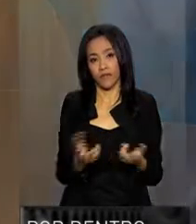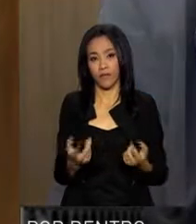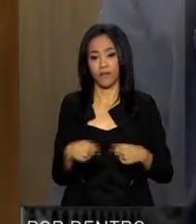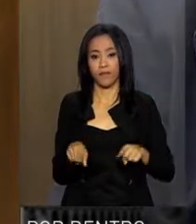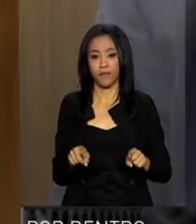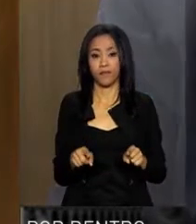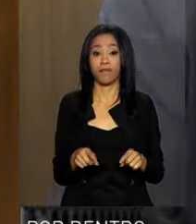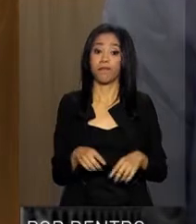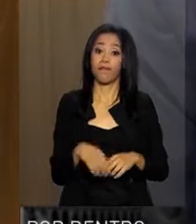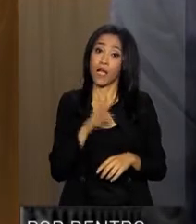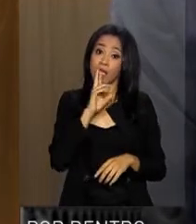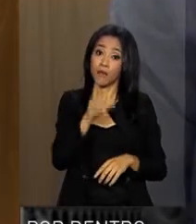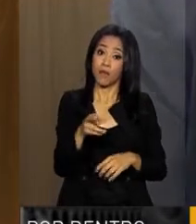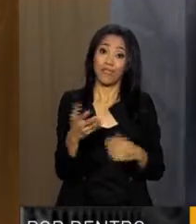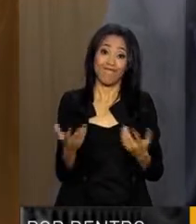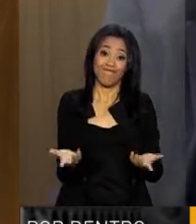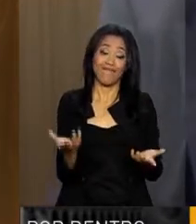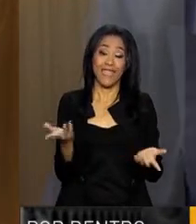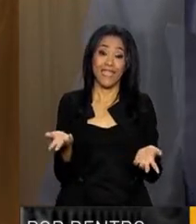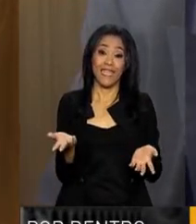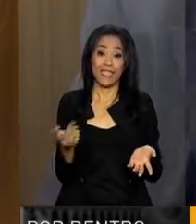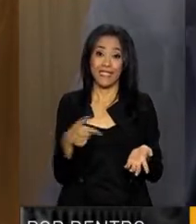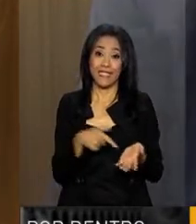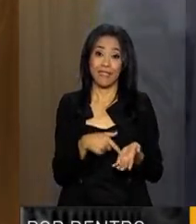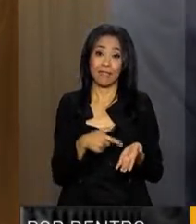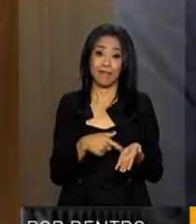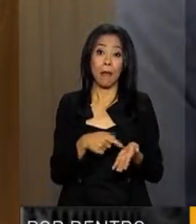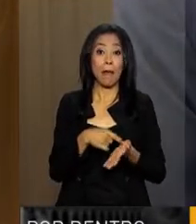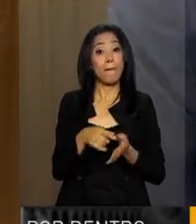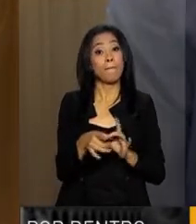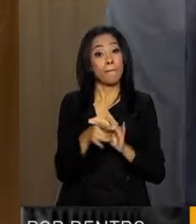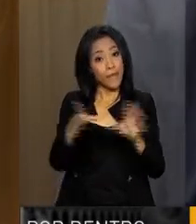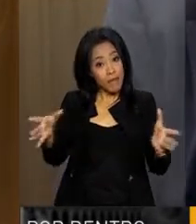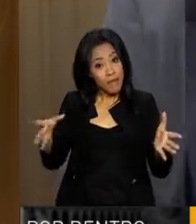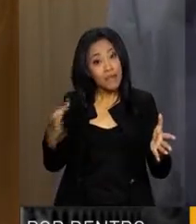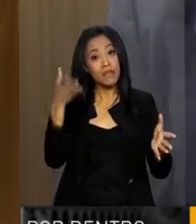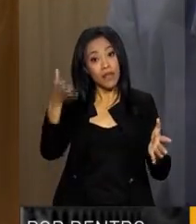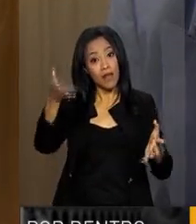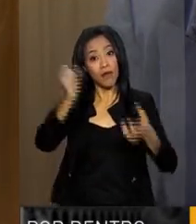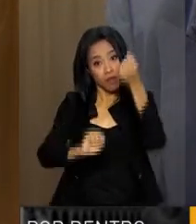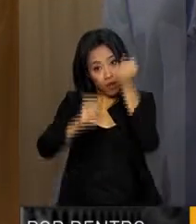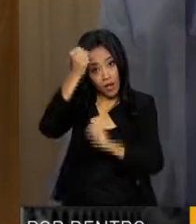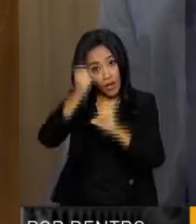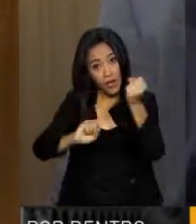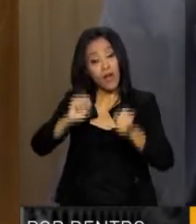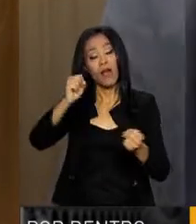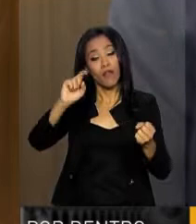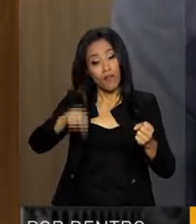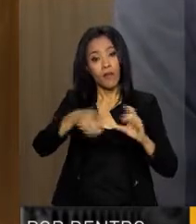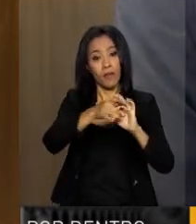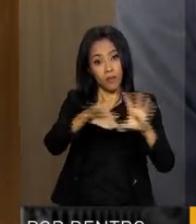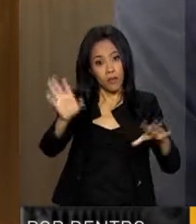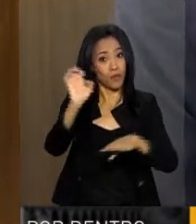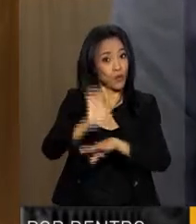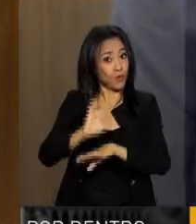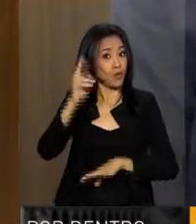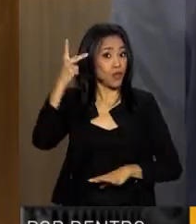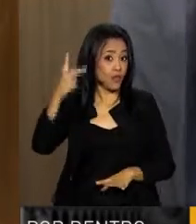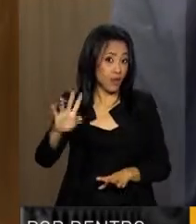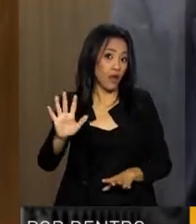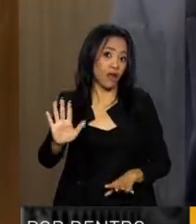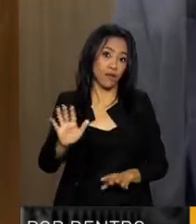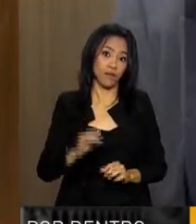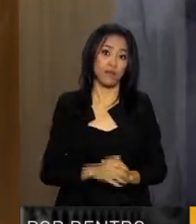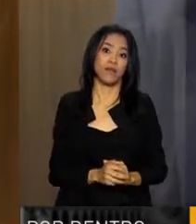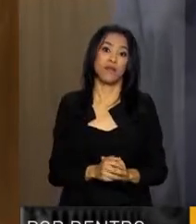essa licença foi uma licença estadual às condicionantes da licença e os planos é para casos